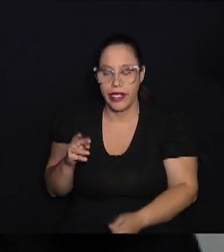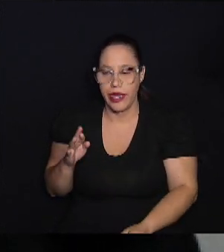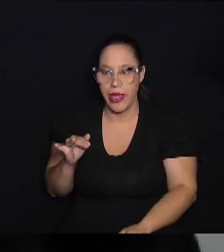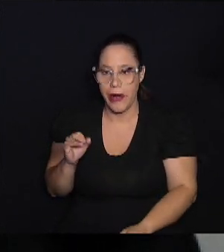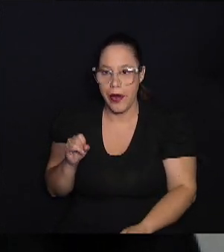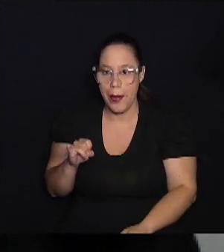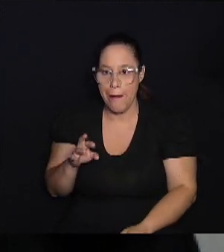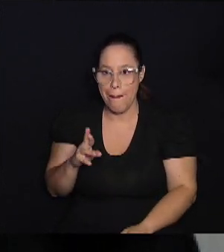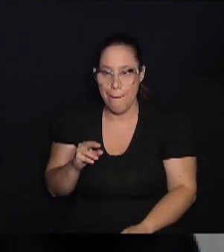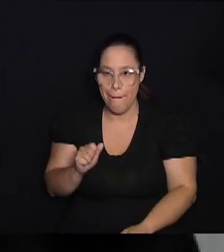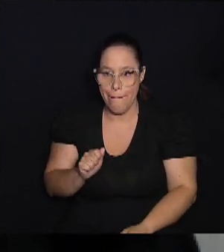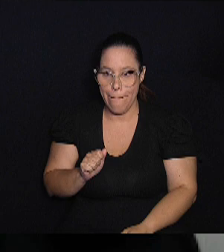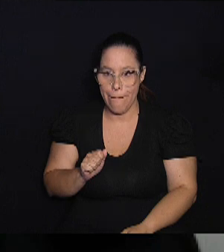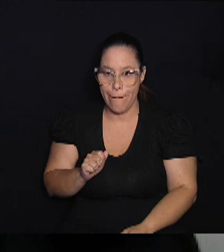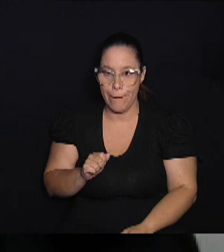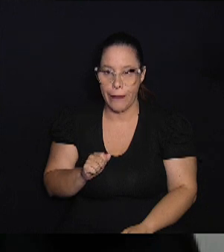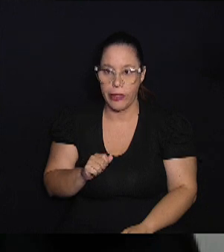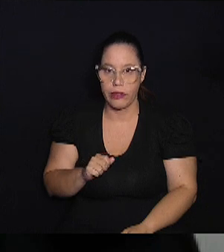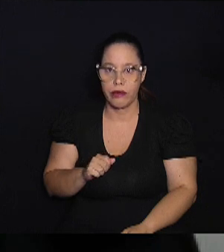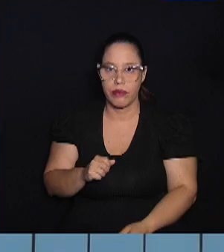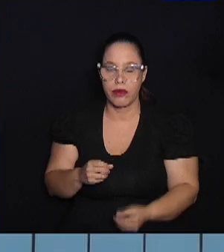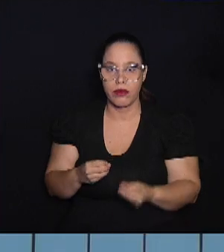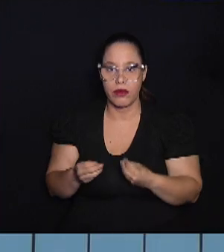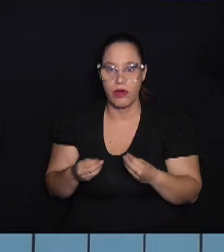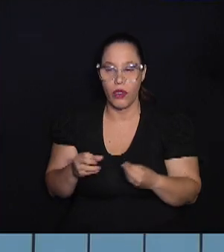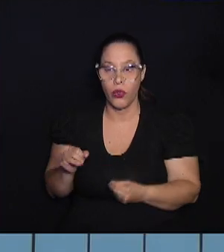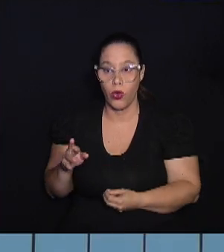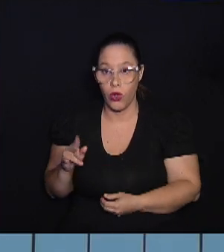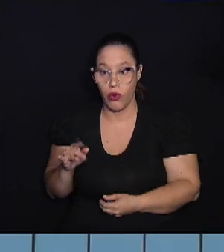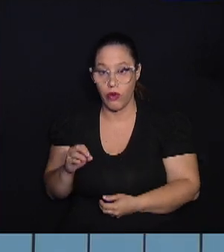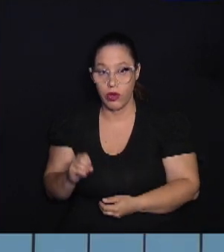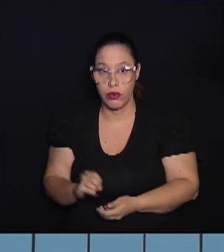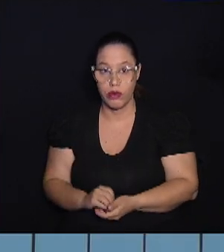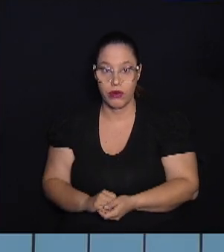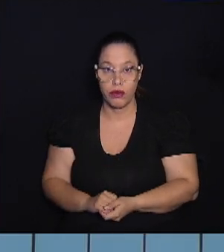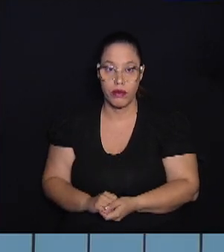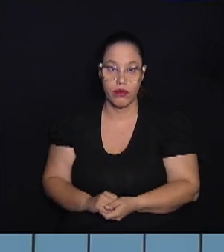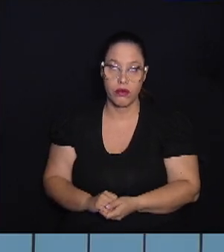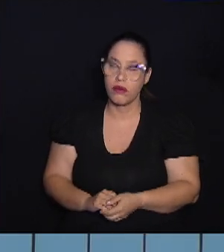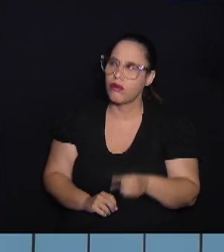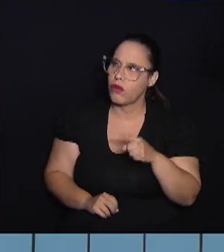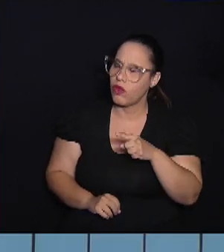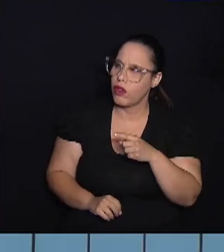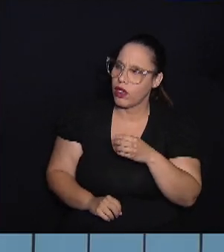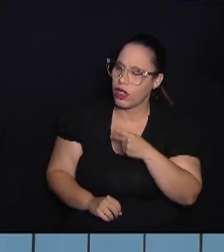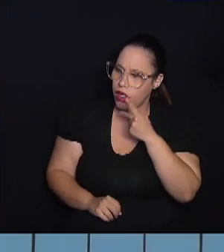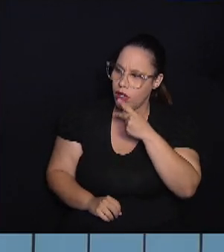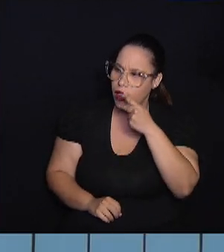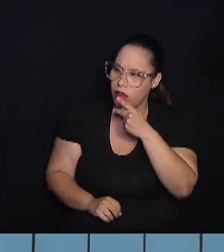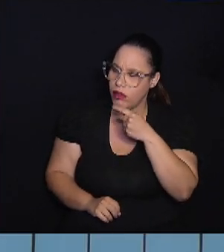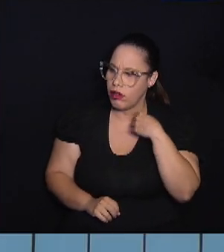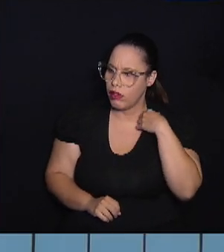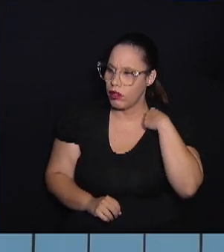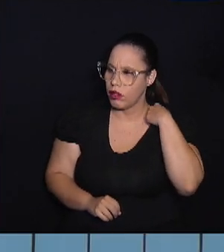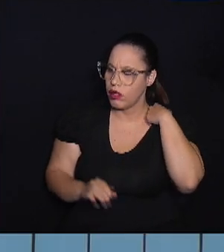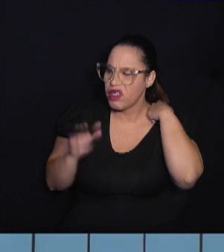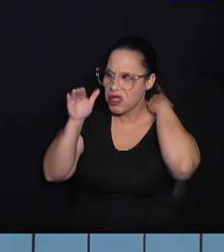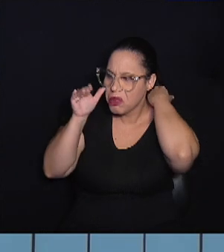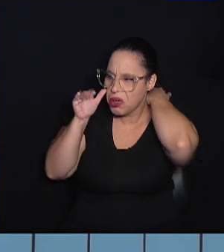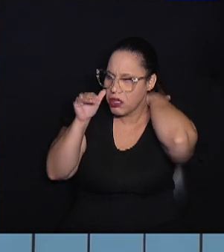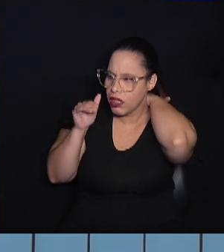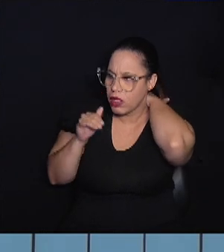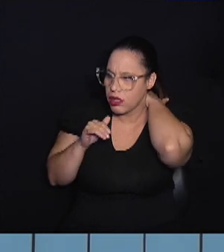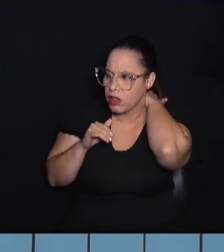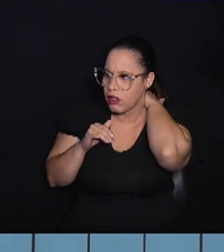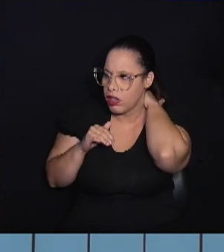a qualidade dos óvulos. Inclusive, você tocou no assunto que até tem uma certa curiosidade, né?